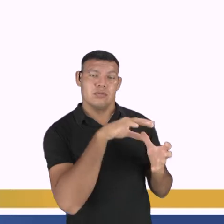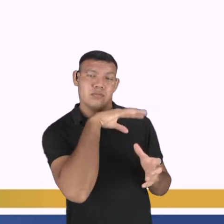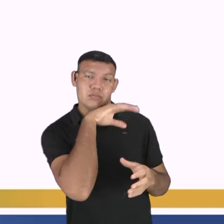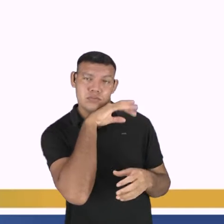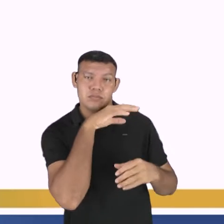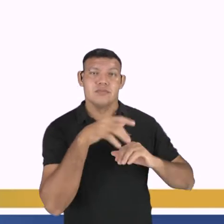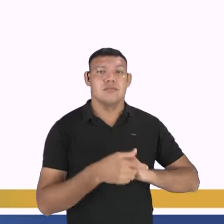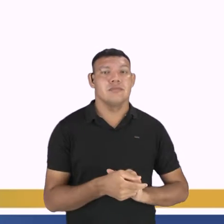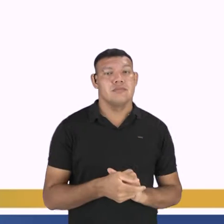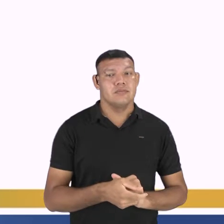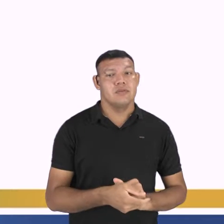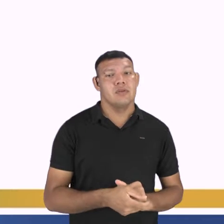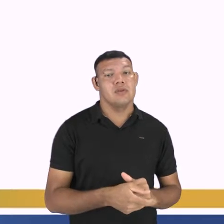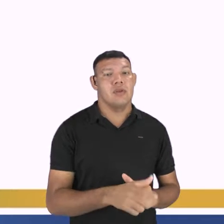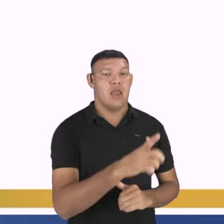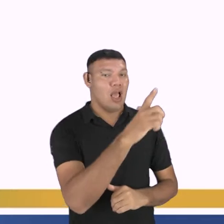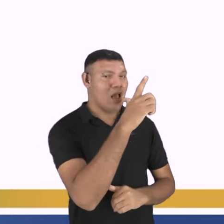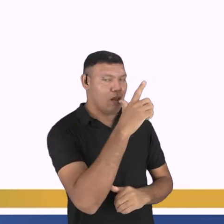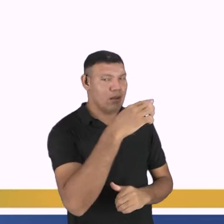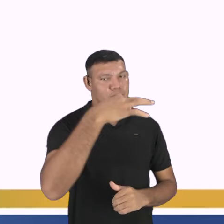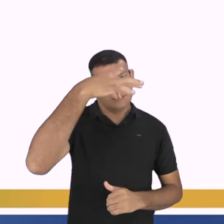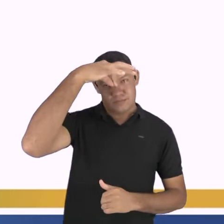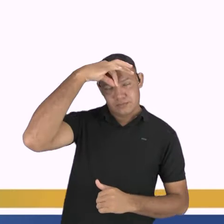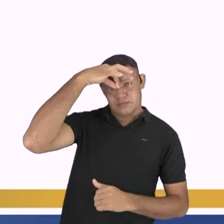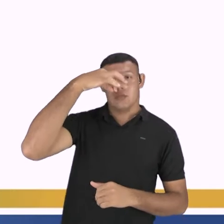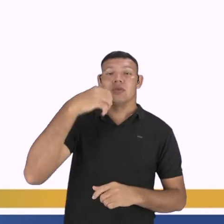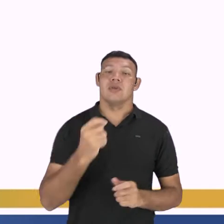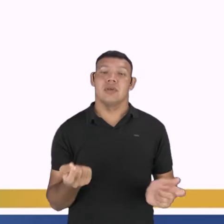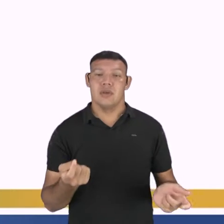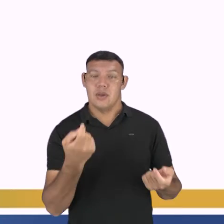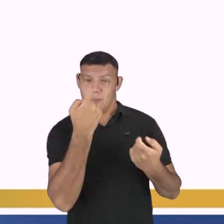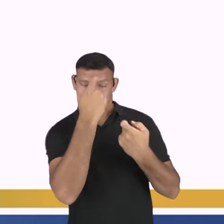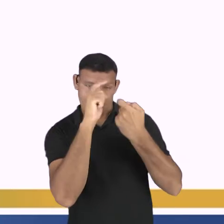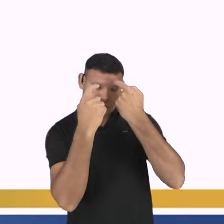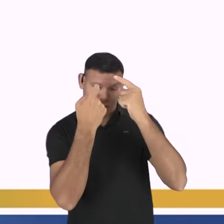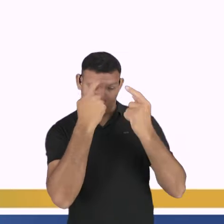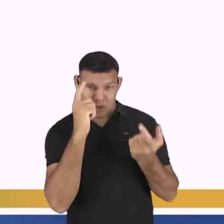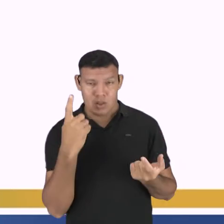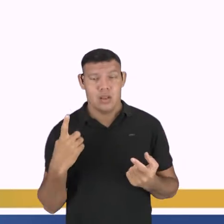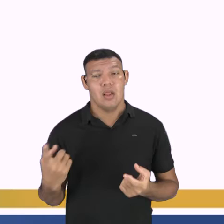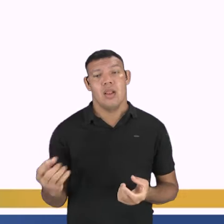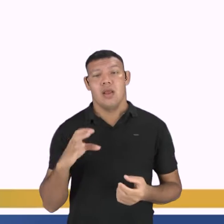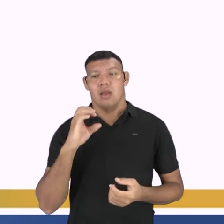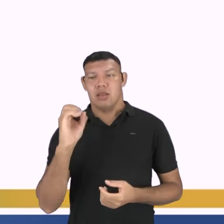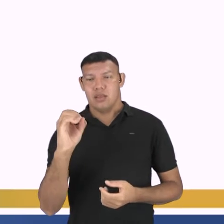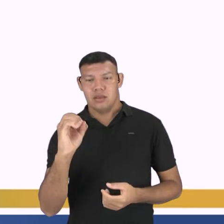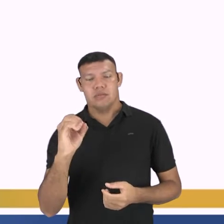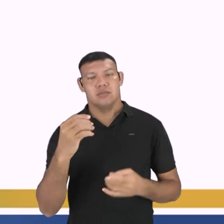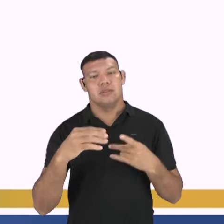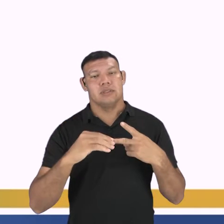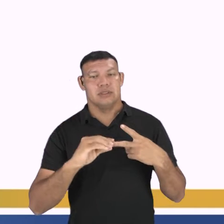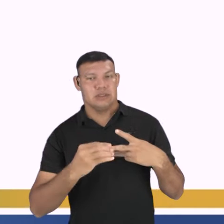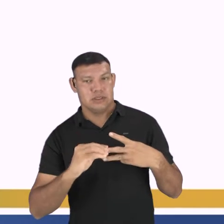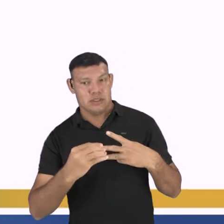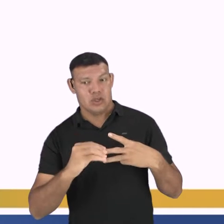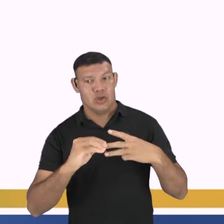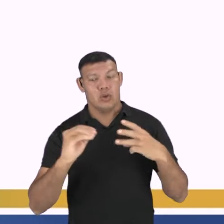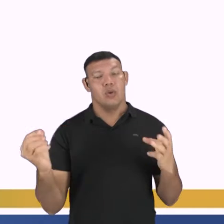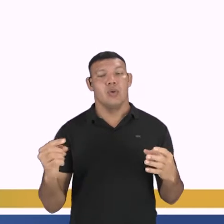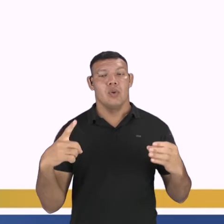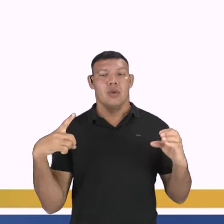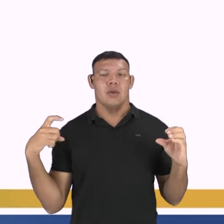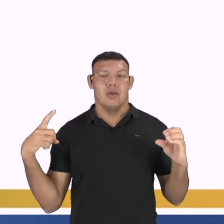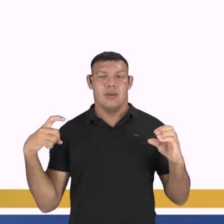genital feminino, eles são responsáveis por produzir gametas, né, que esses gametas são células que se